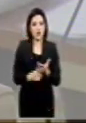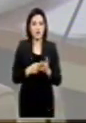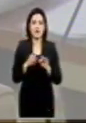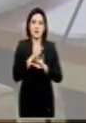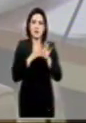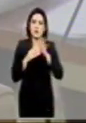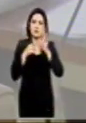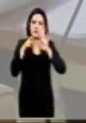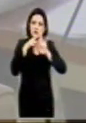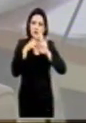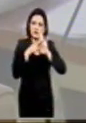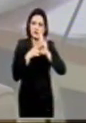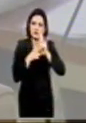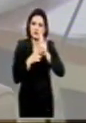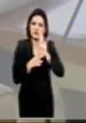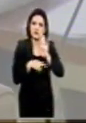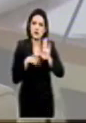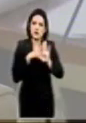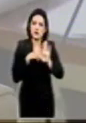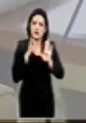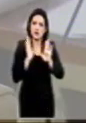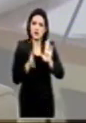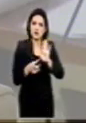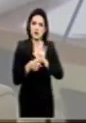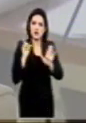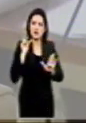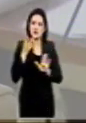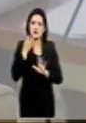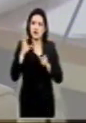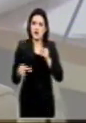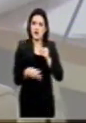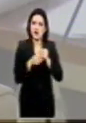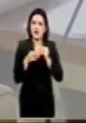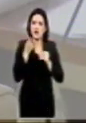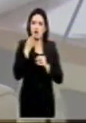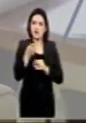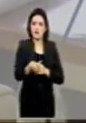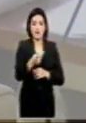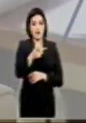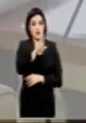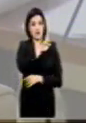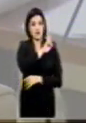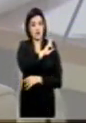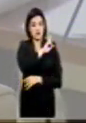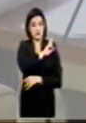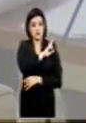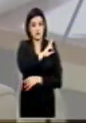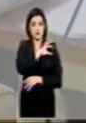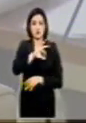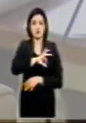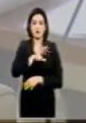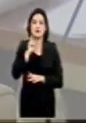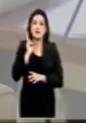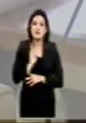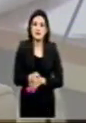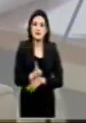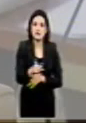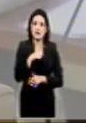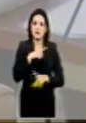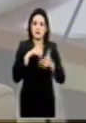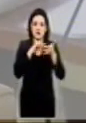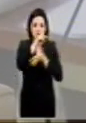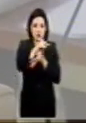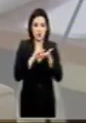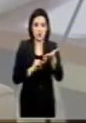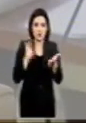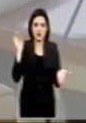notícia crimes formulada. Acrescentou que as ordens da missão policial são sempre numeradas e que, no entanto, no caso